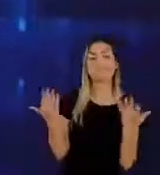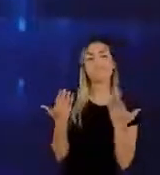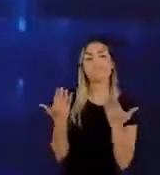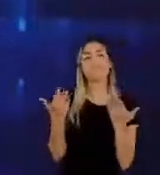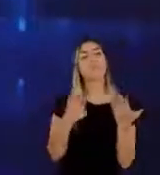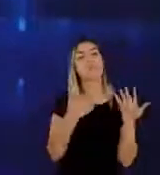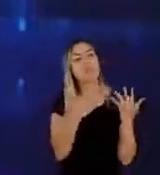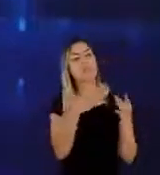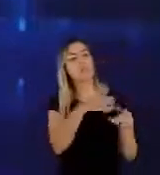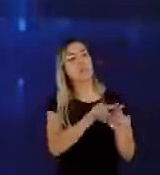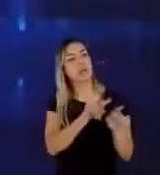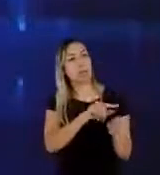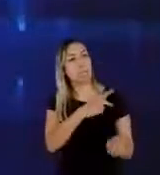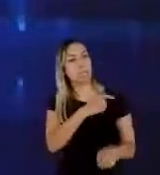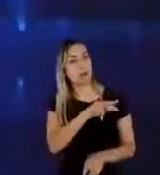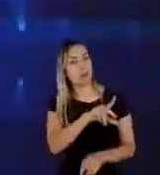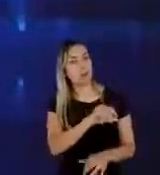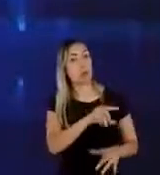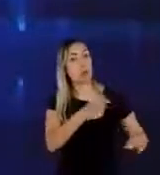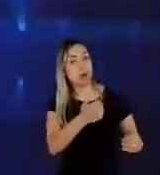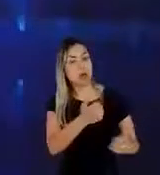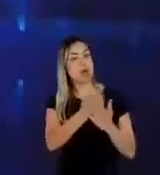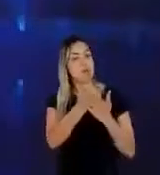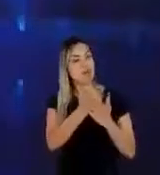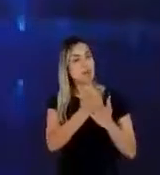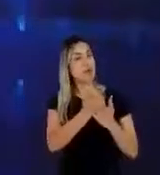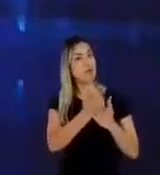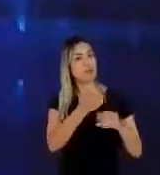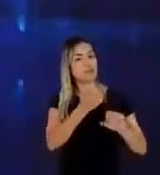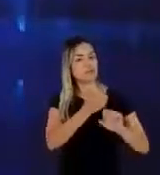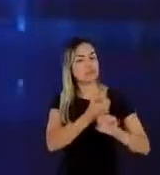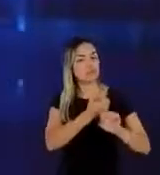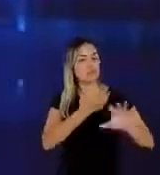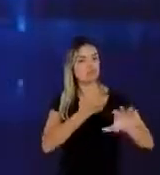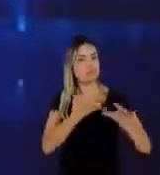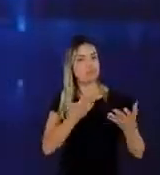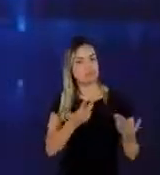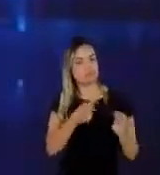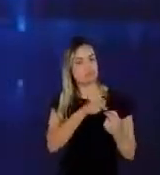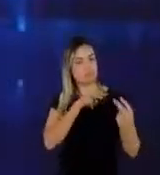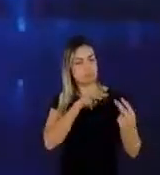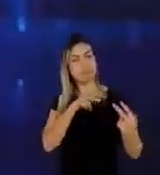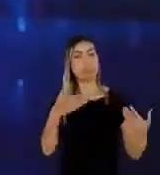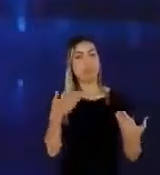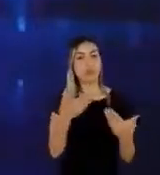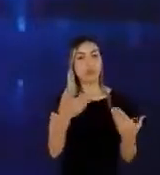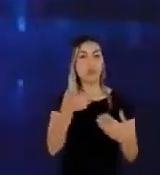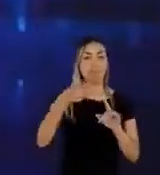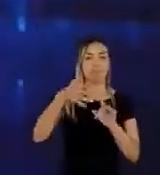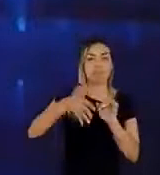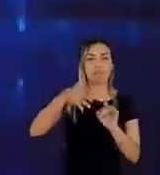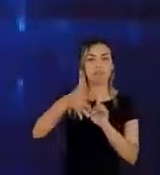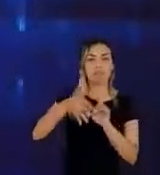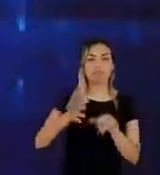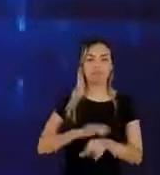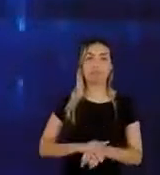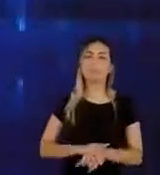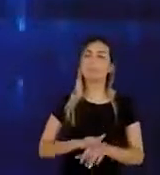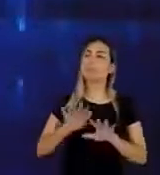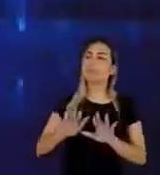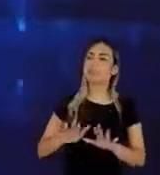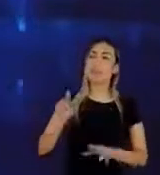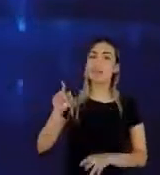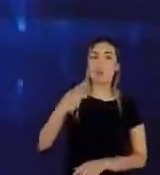que nos acompanham aí de forma remota e que vão estar se colocando. Em primeiro lugar, Elisa, você não poderia dizer que